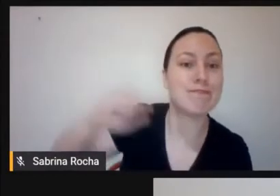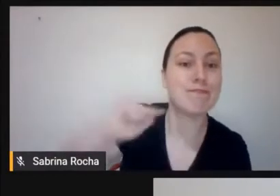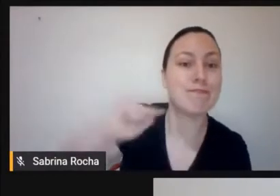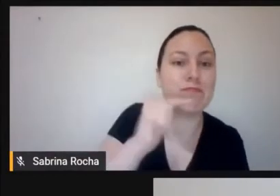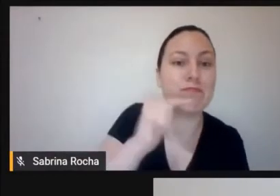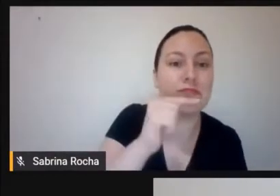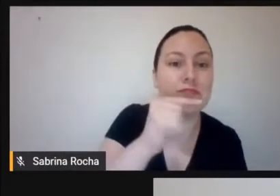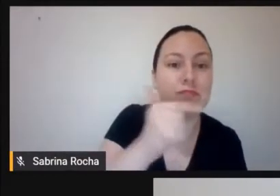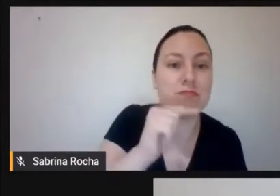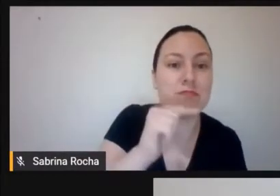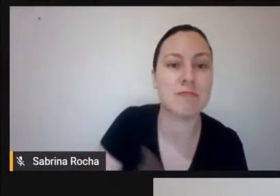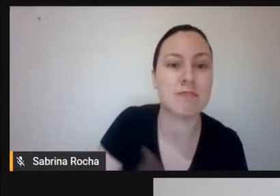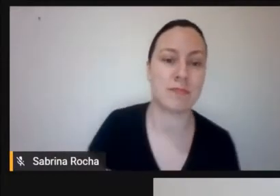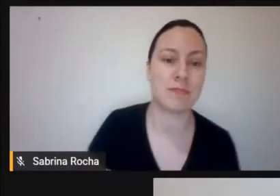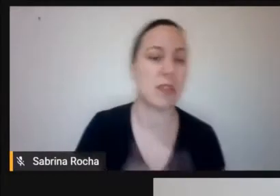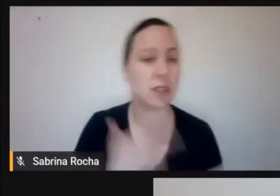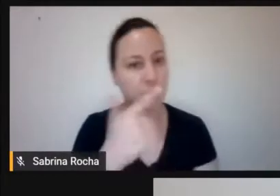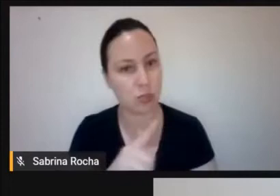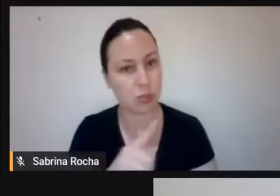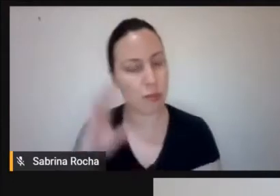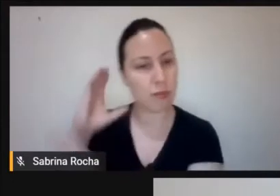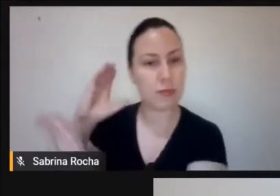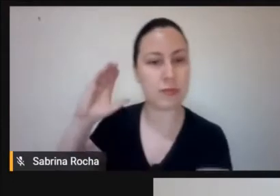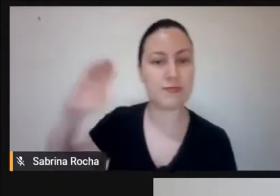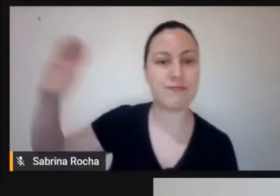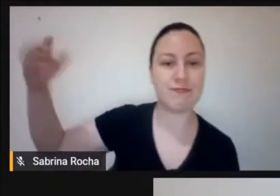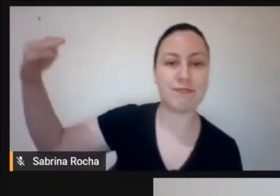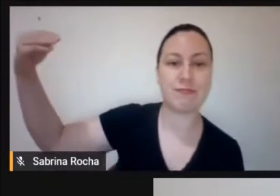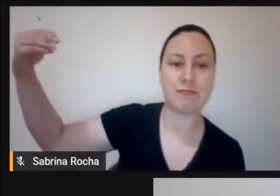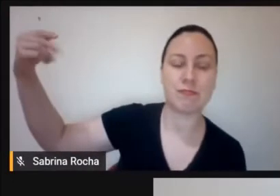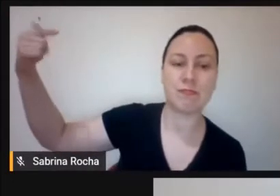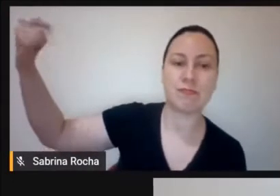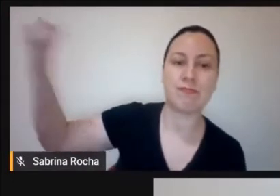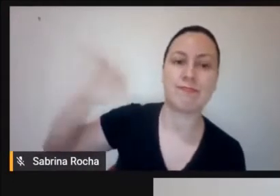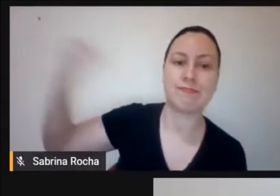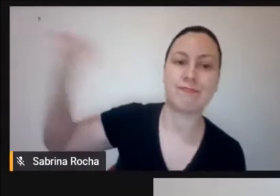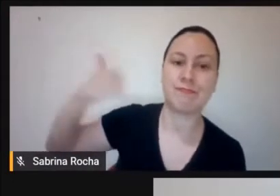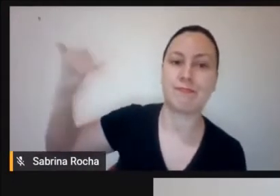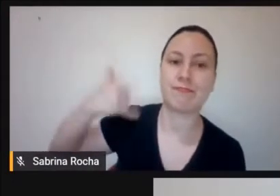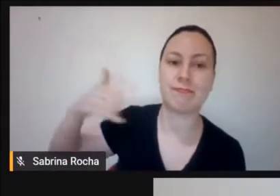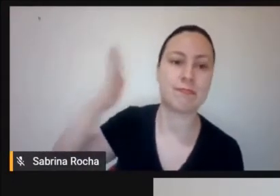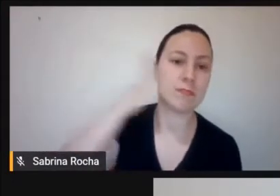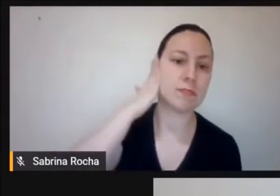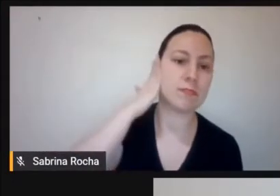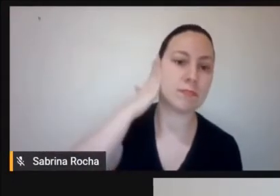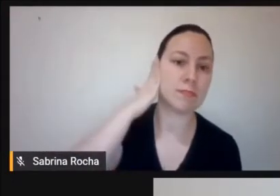a comunicação vai ficar de um lado só, né? Alguém vai falar e ninguém vai ouvir.